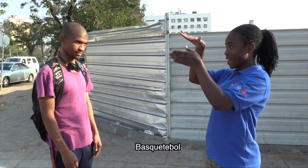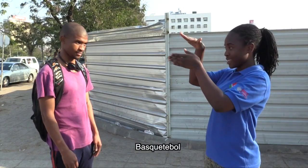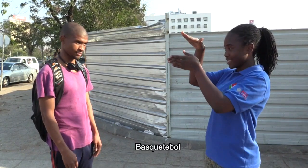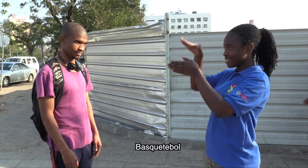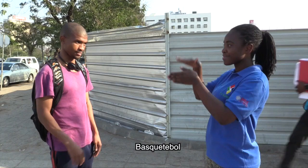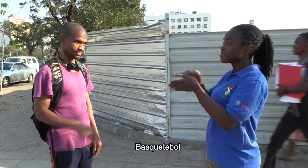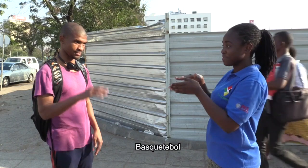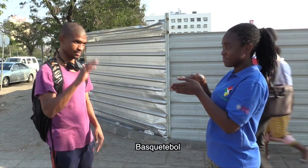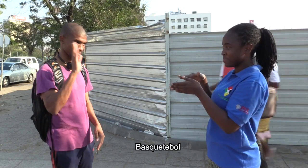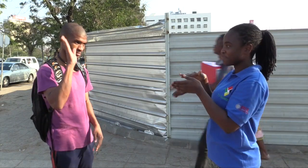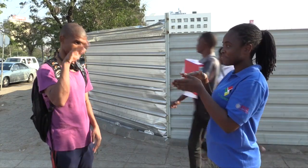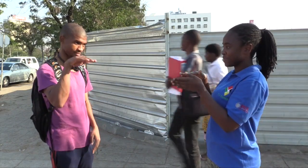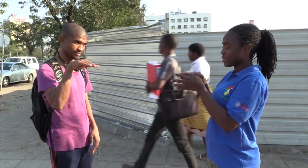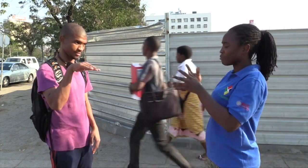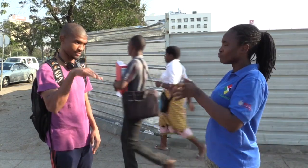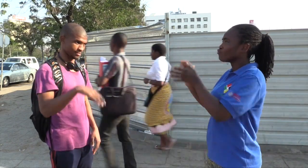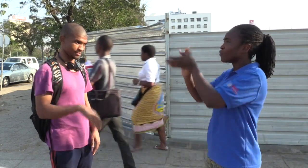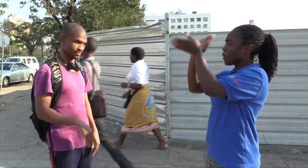BASQUETEBOL